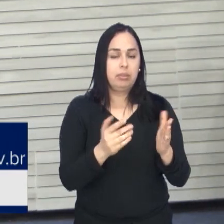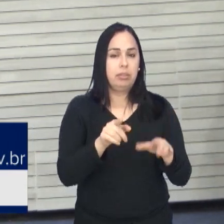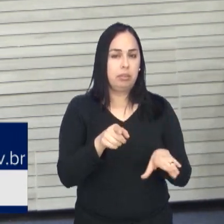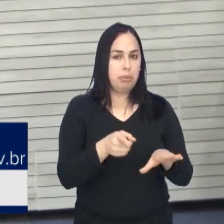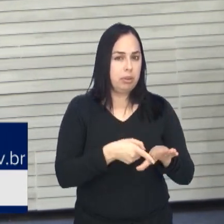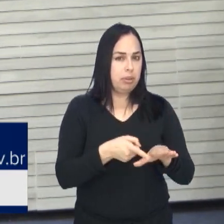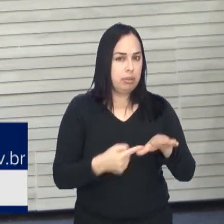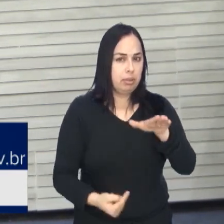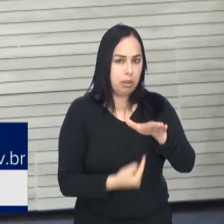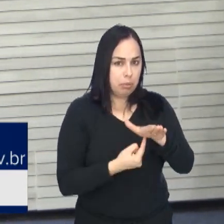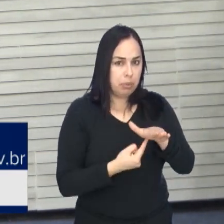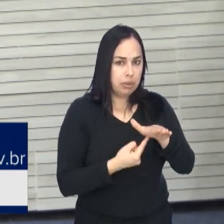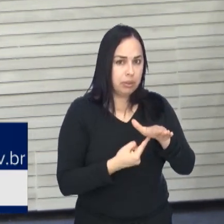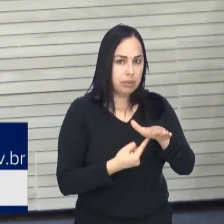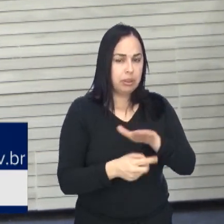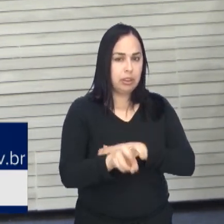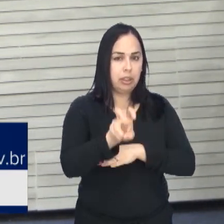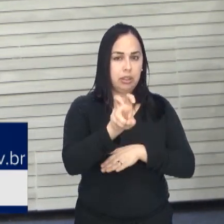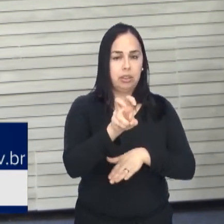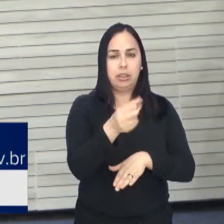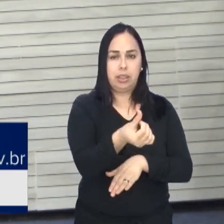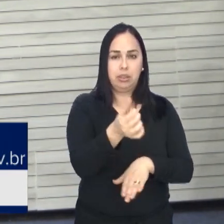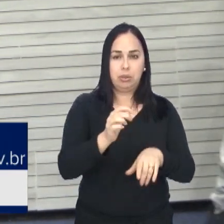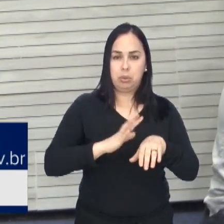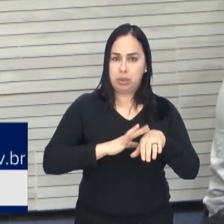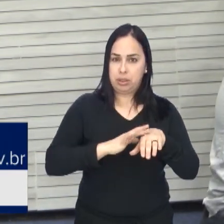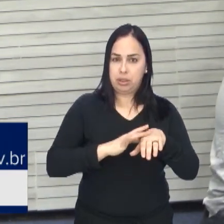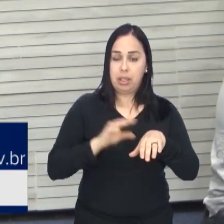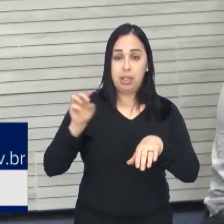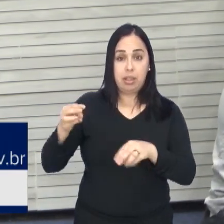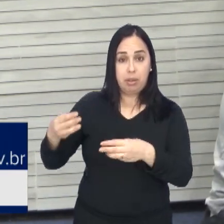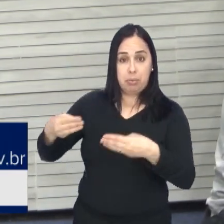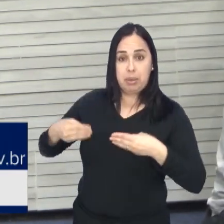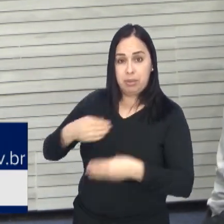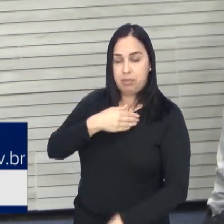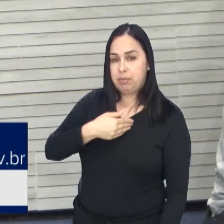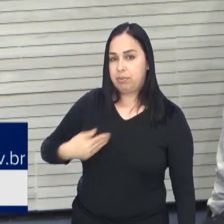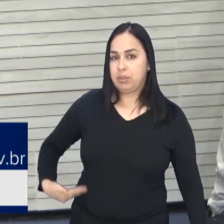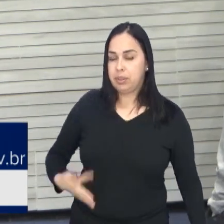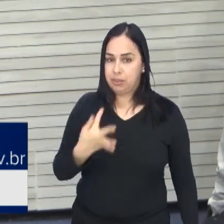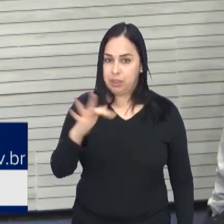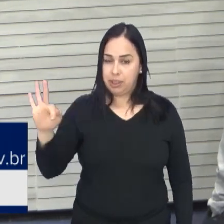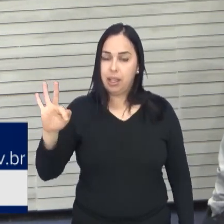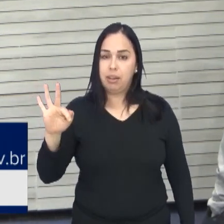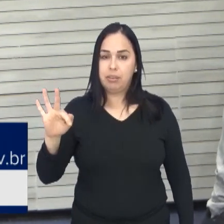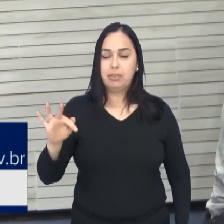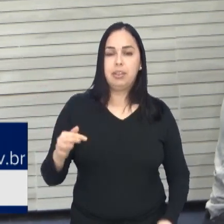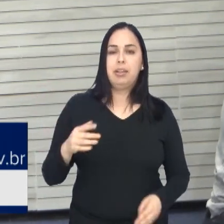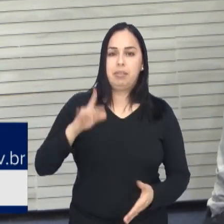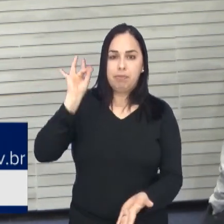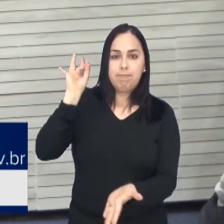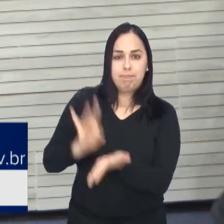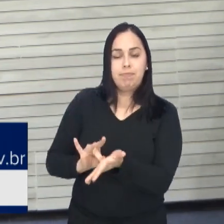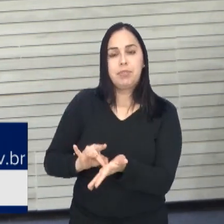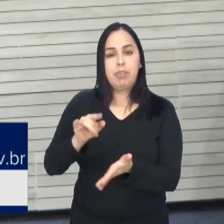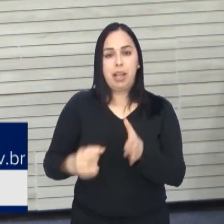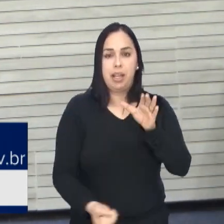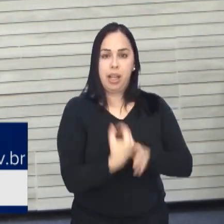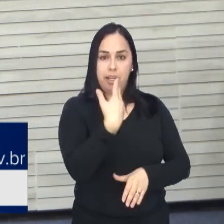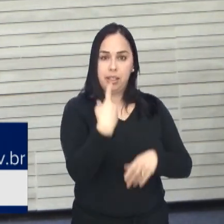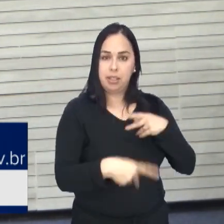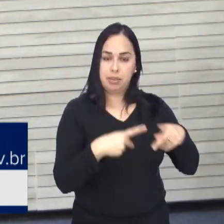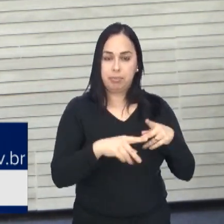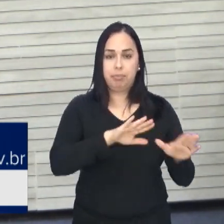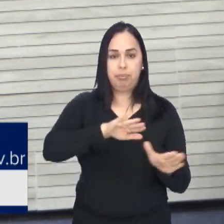E assim que o governo federal e o Ministério da Saúde colocar disponibilizado, ela vai implantar em São José dos Campos. Também